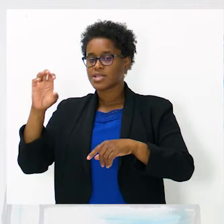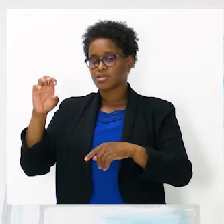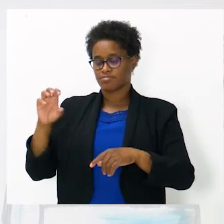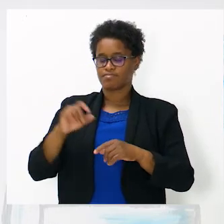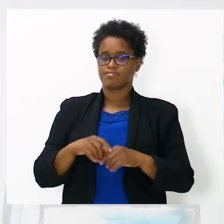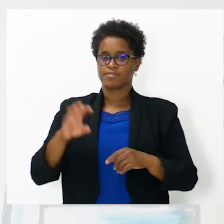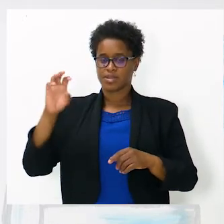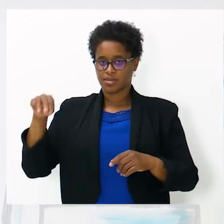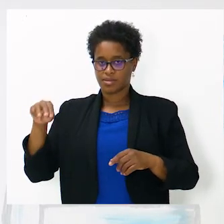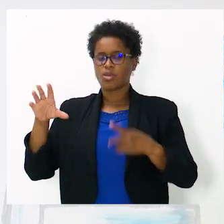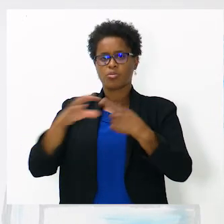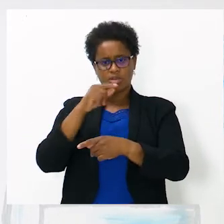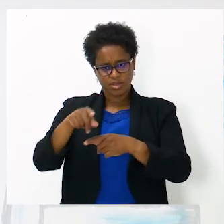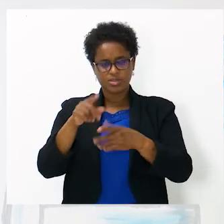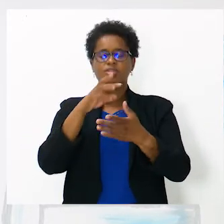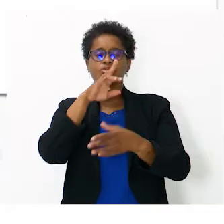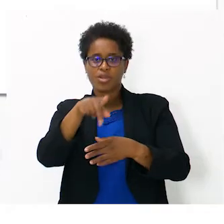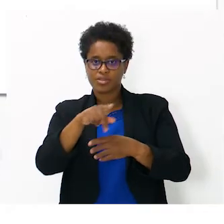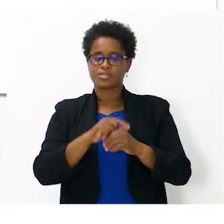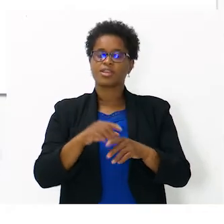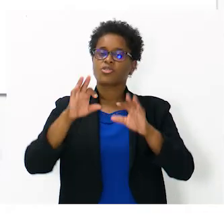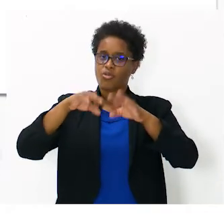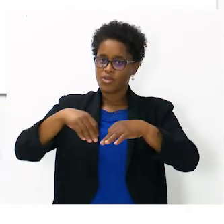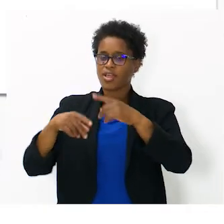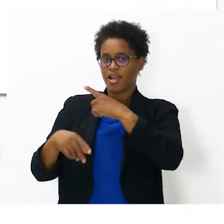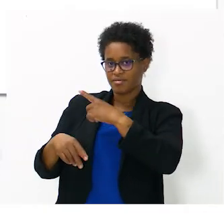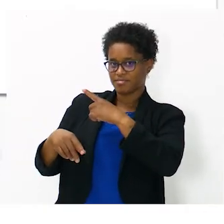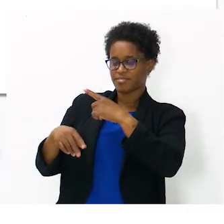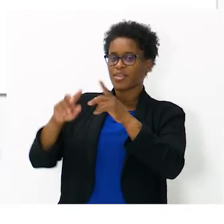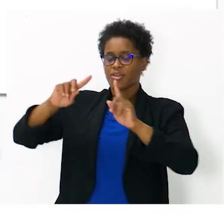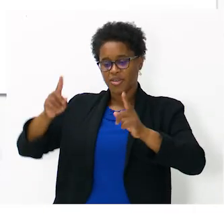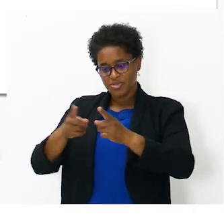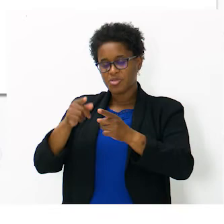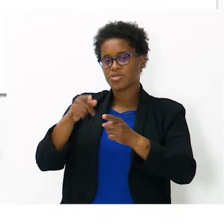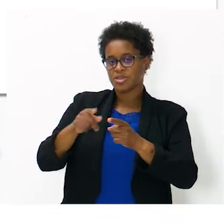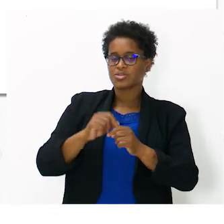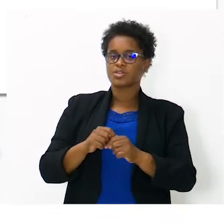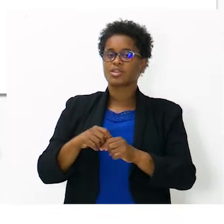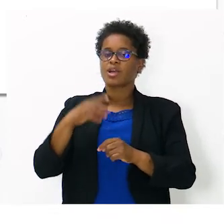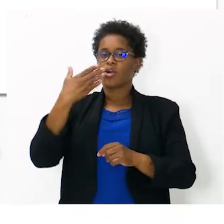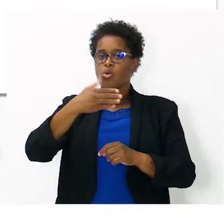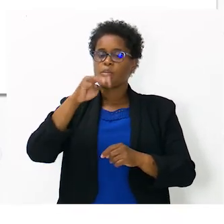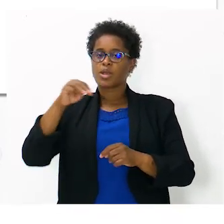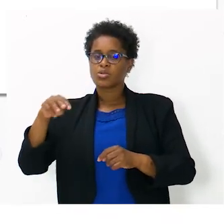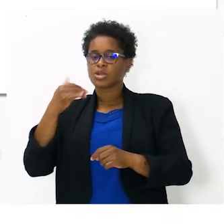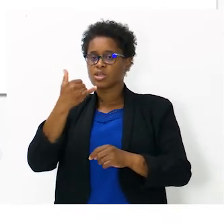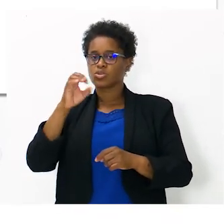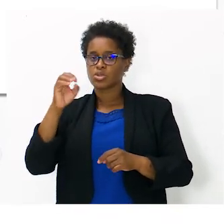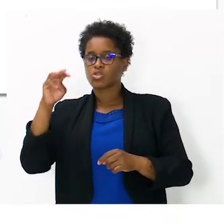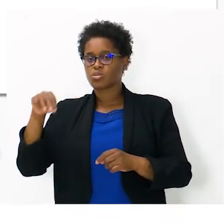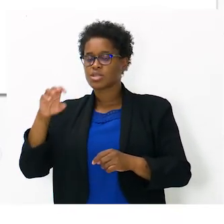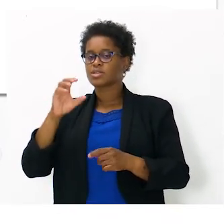Obtemos esse cálculo que no final reduzimos isso a